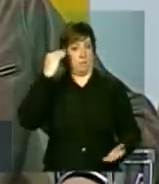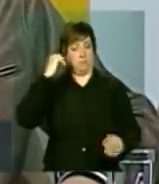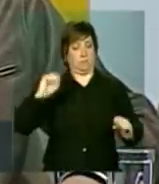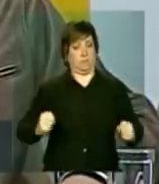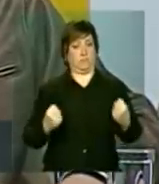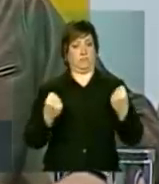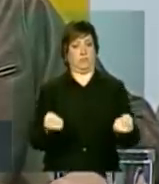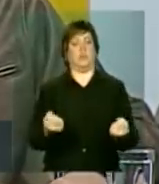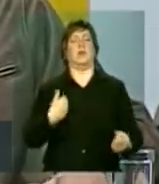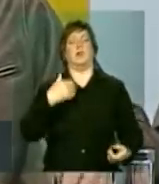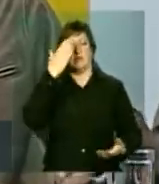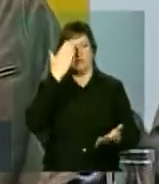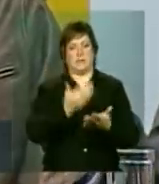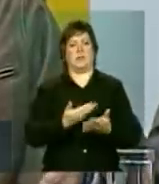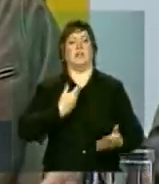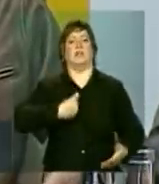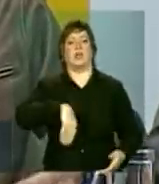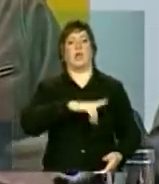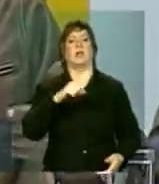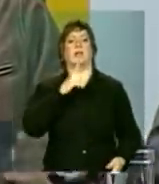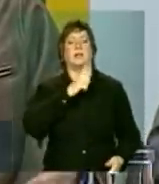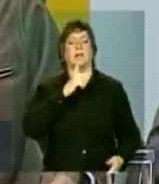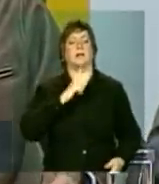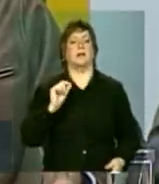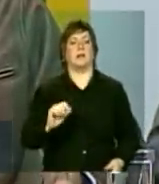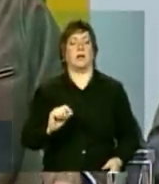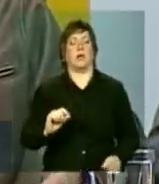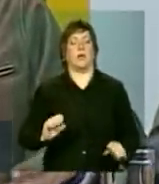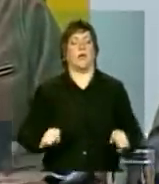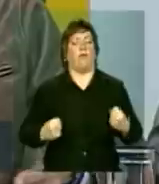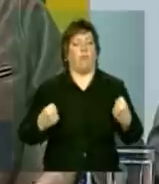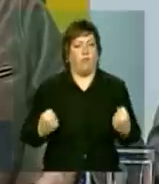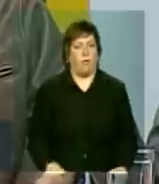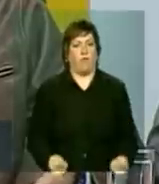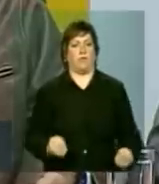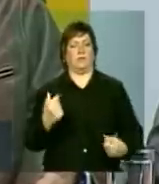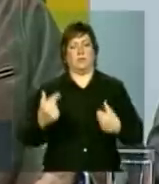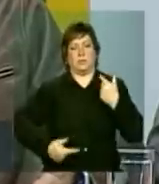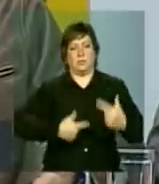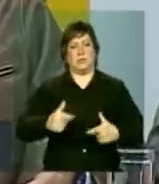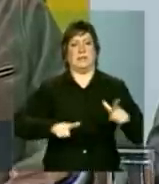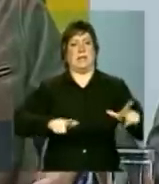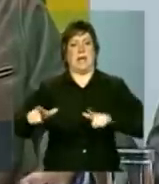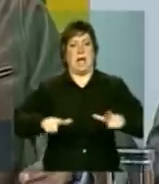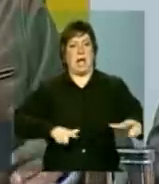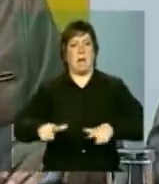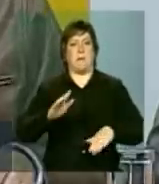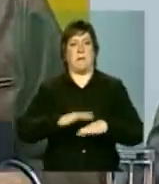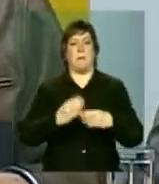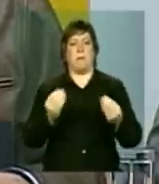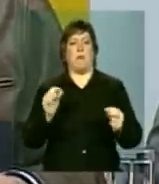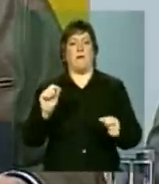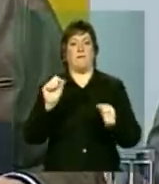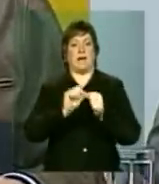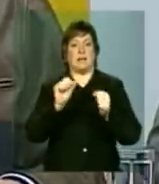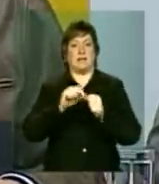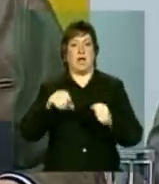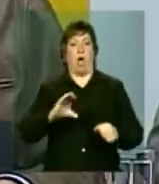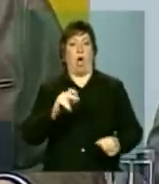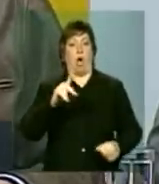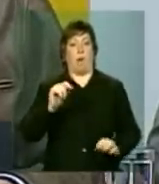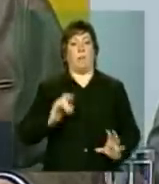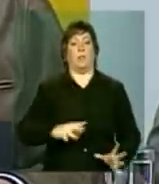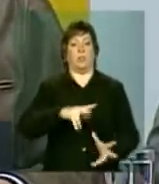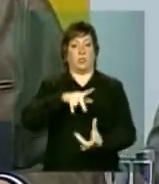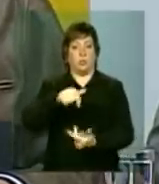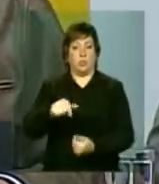temos as condições de com muito trabalho com muita dedicação com muito esforço realizar a Copa do Mundo à